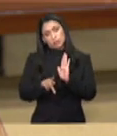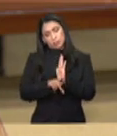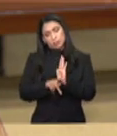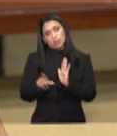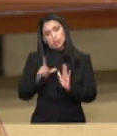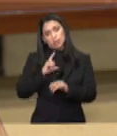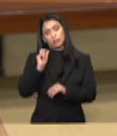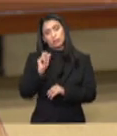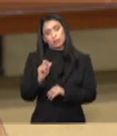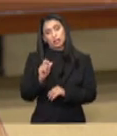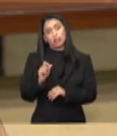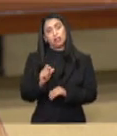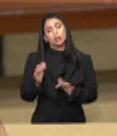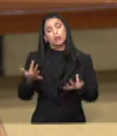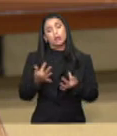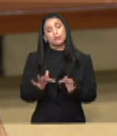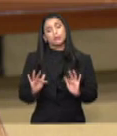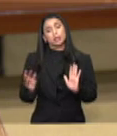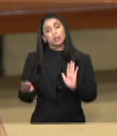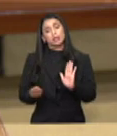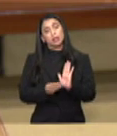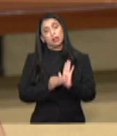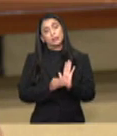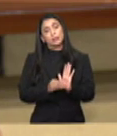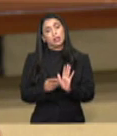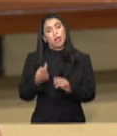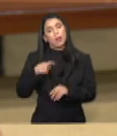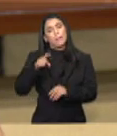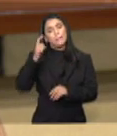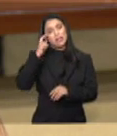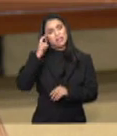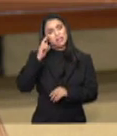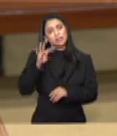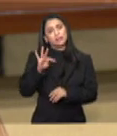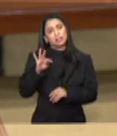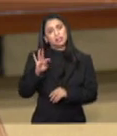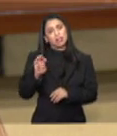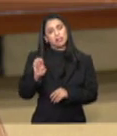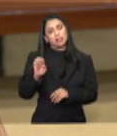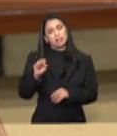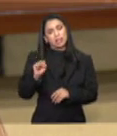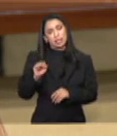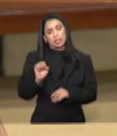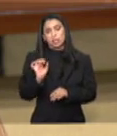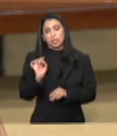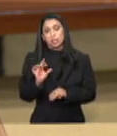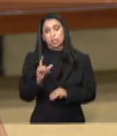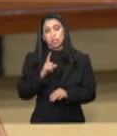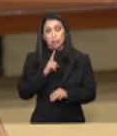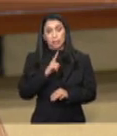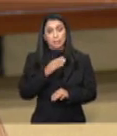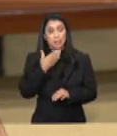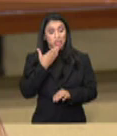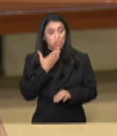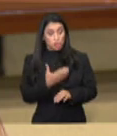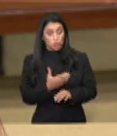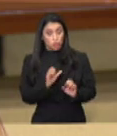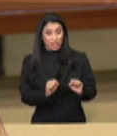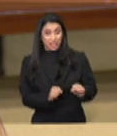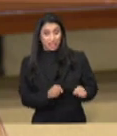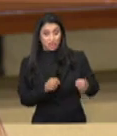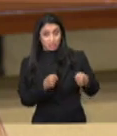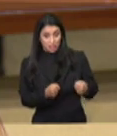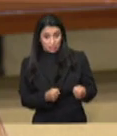alegações finais. Então, eu penso que se nós redigíssemos a tese simplesmente dizendo o seguinte: havendo pedido expresso da